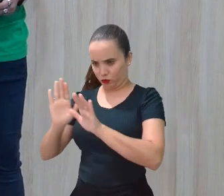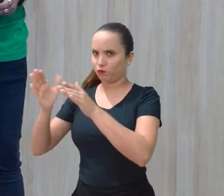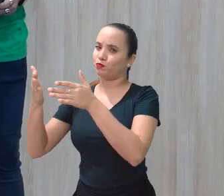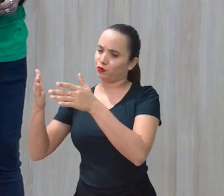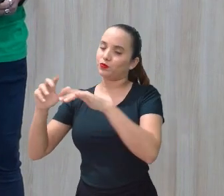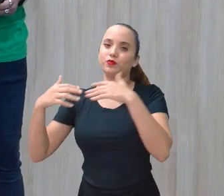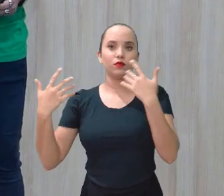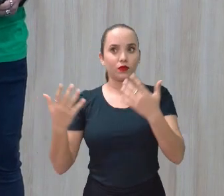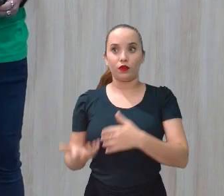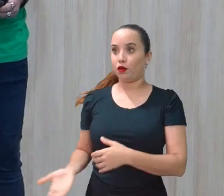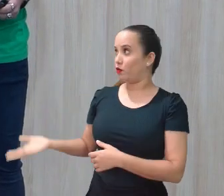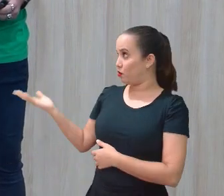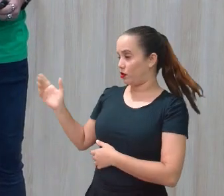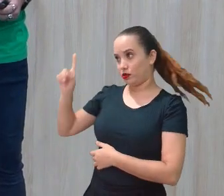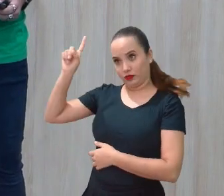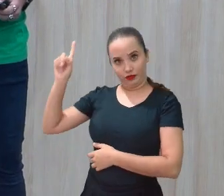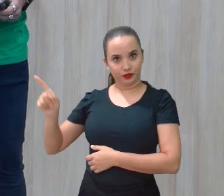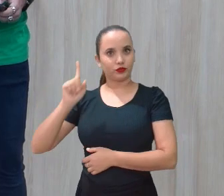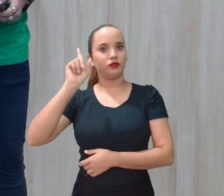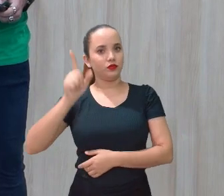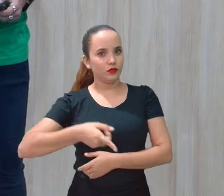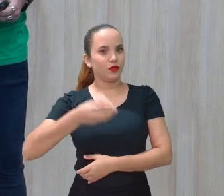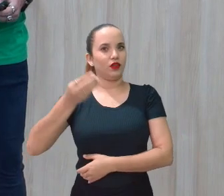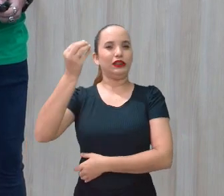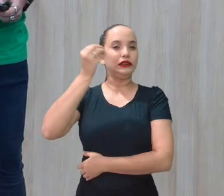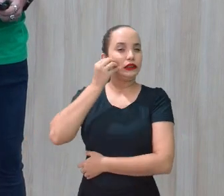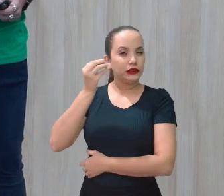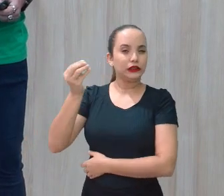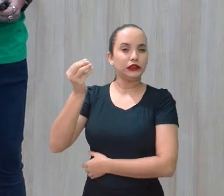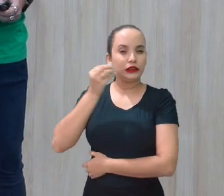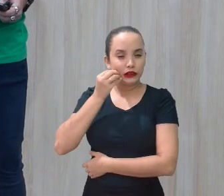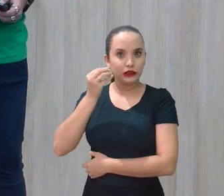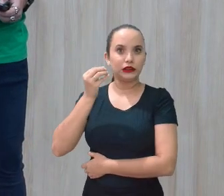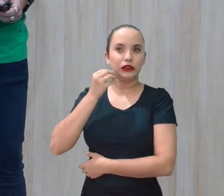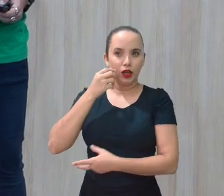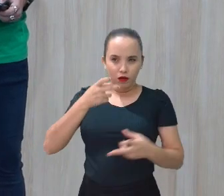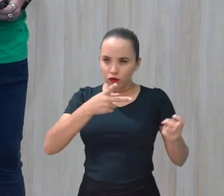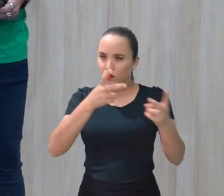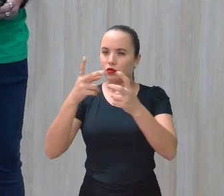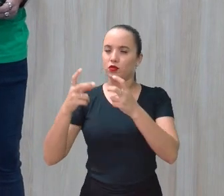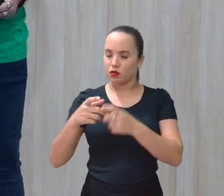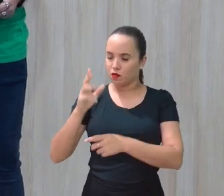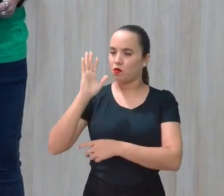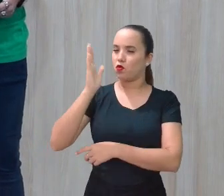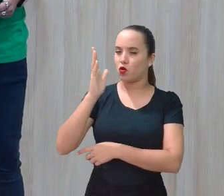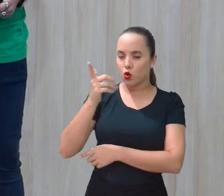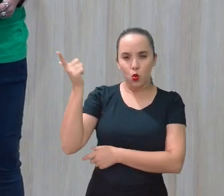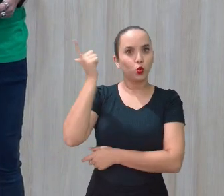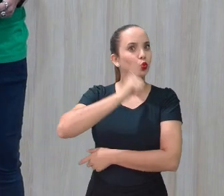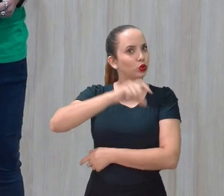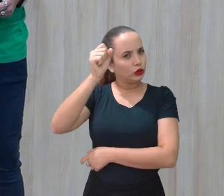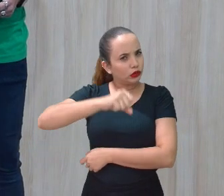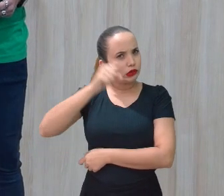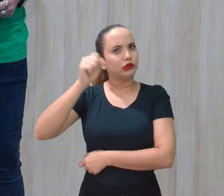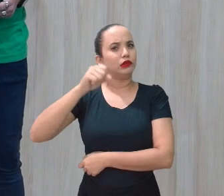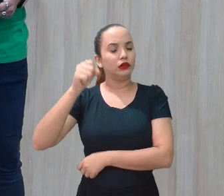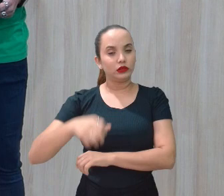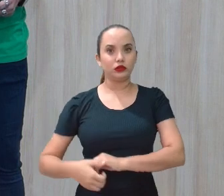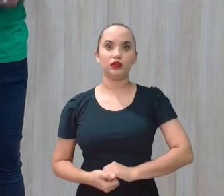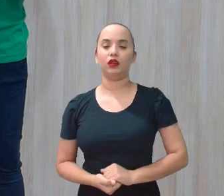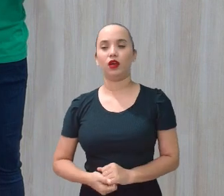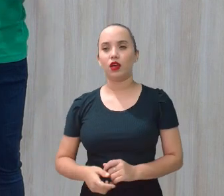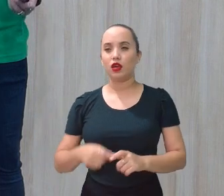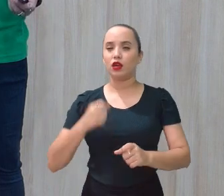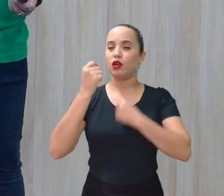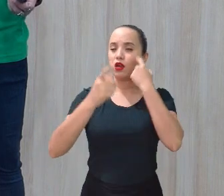foram as tentativas que a gente fez, né? Ou seja, a gente ficou tentando, viu que dava certo para um, mas não dava certo para outra equação,